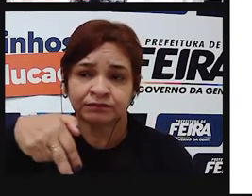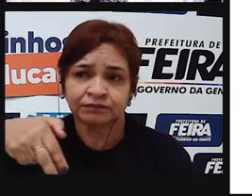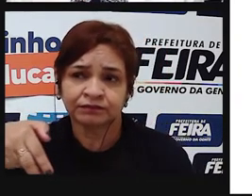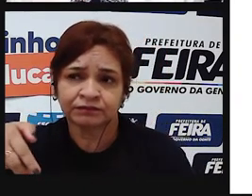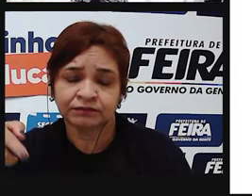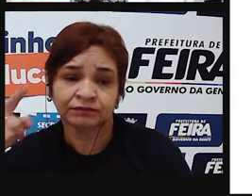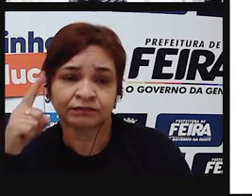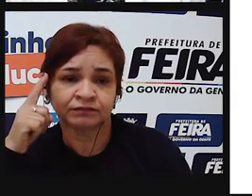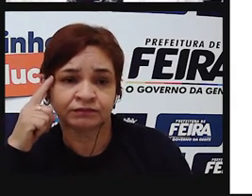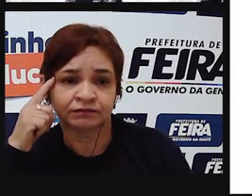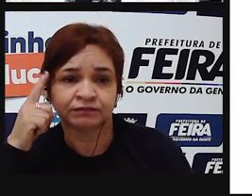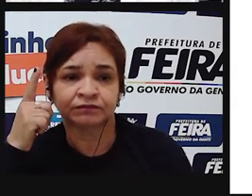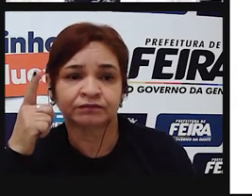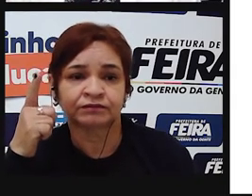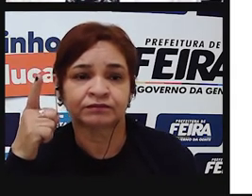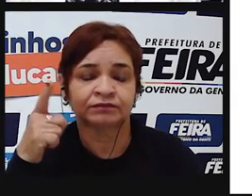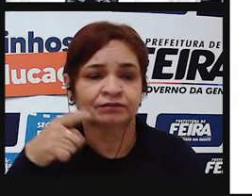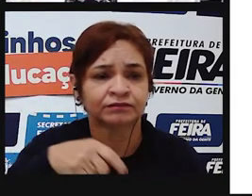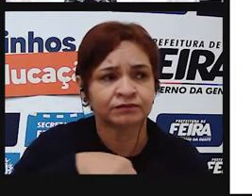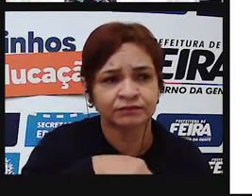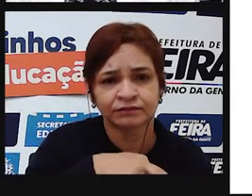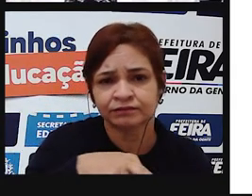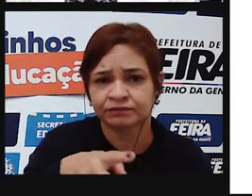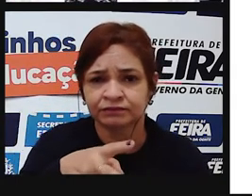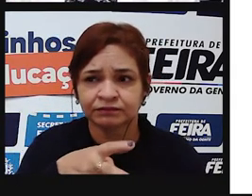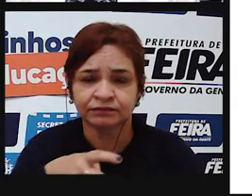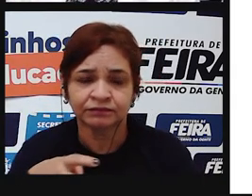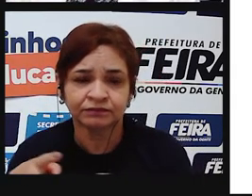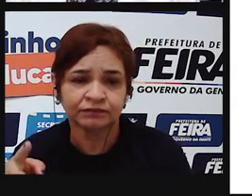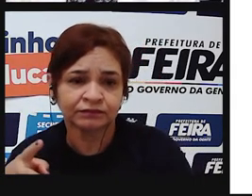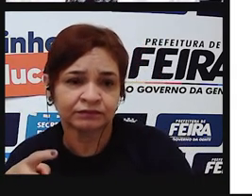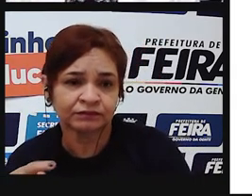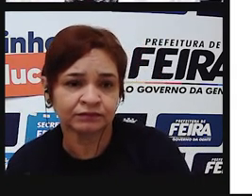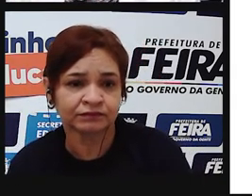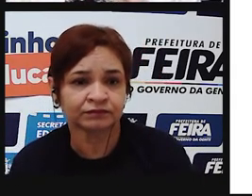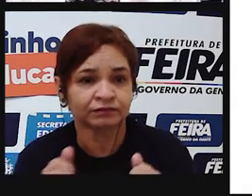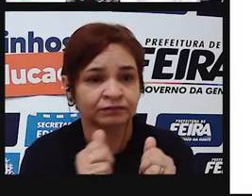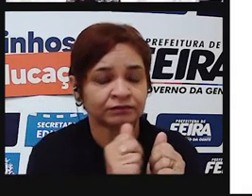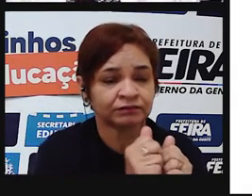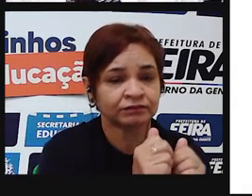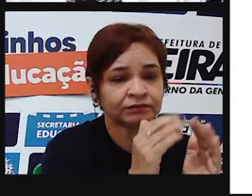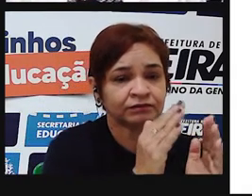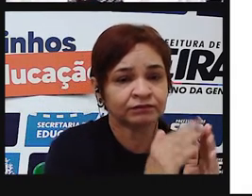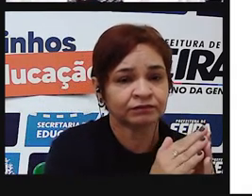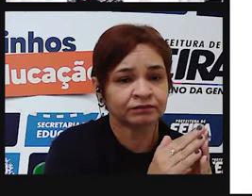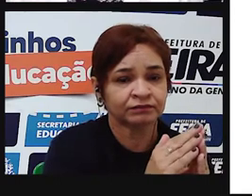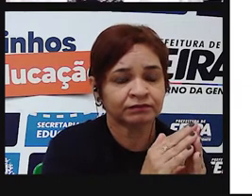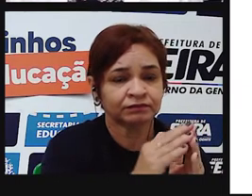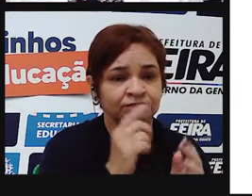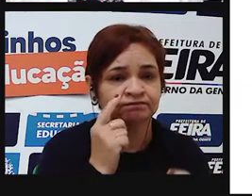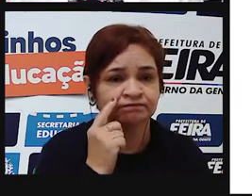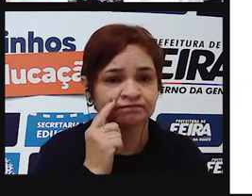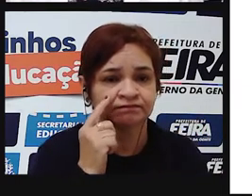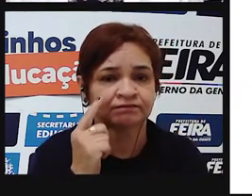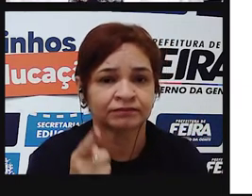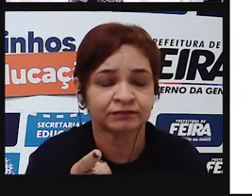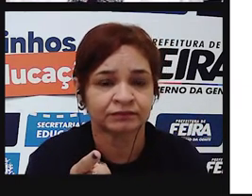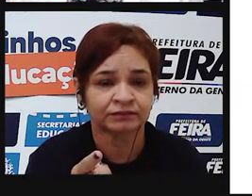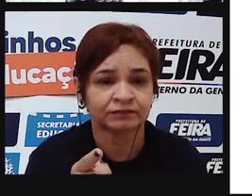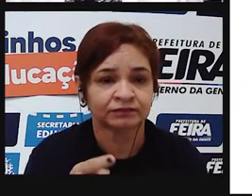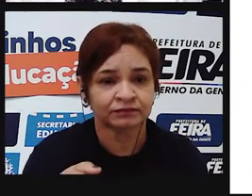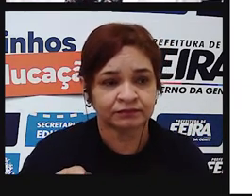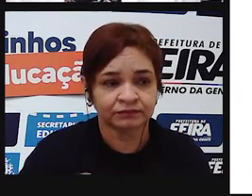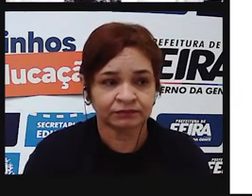e higiênico pelos arredores da minha casa suburbana, tropeço nos caldeirões da rua